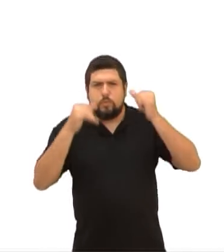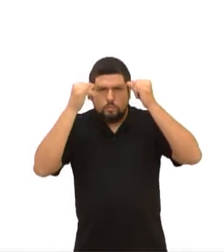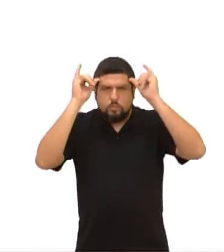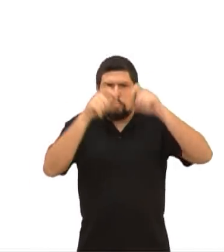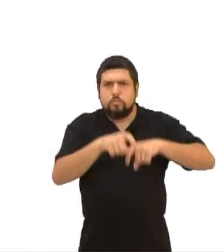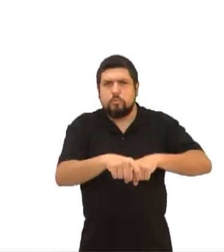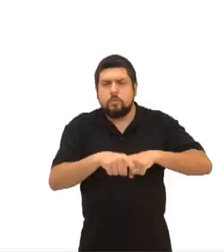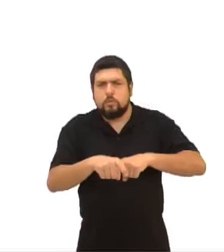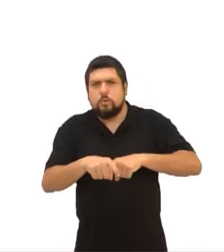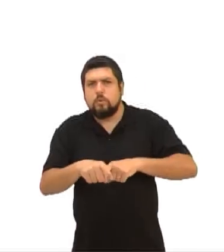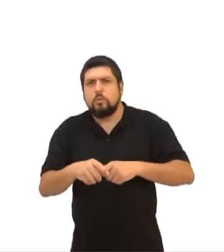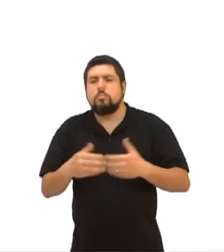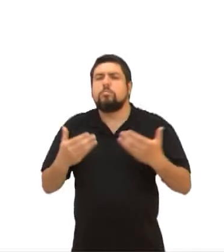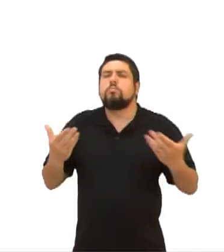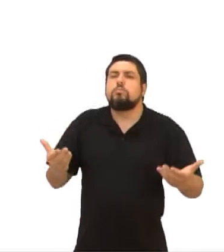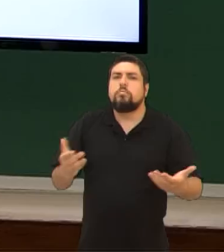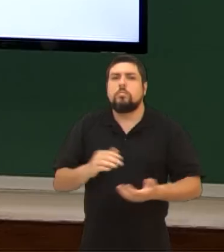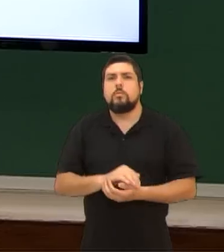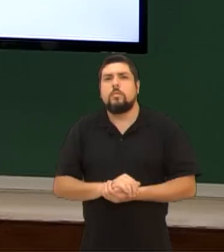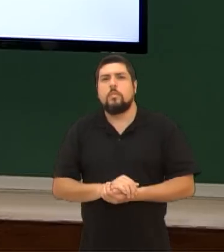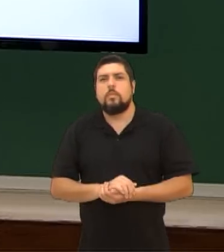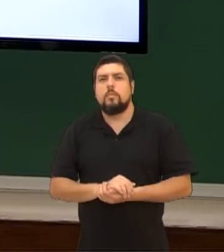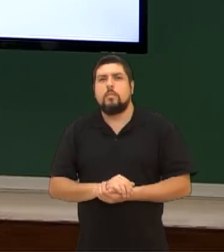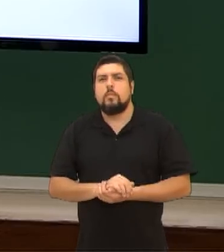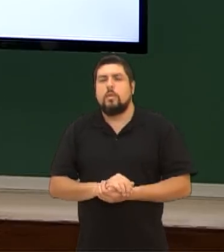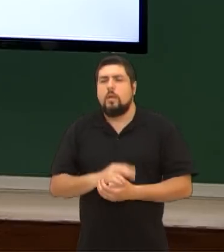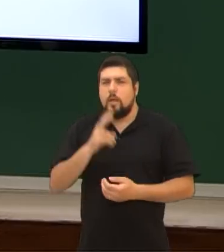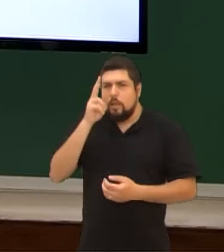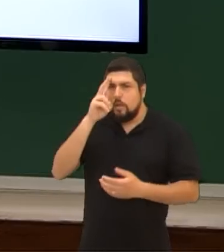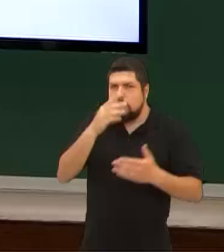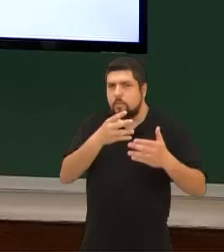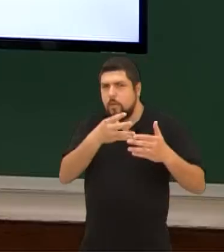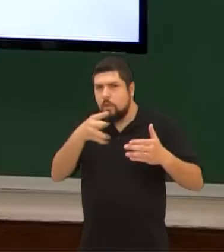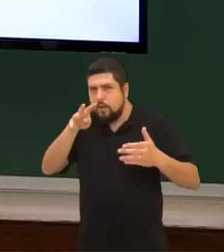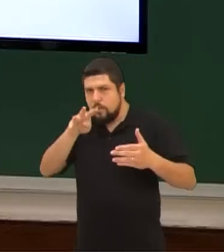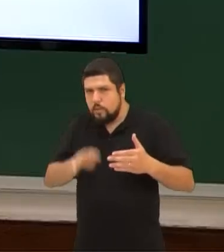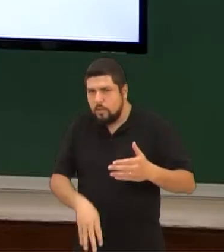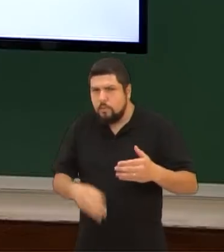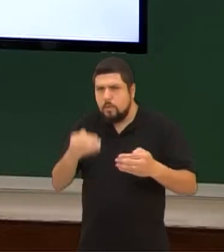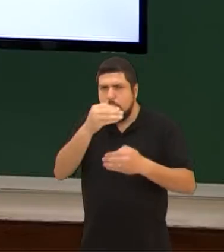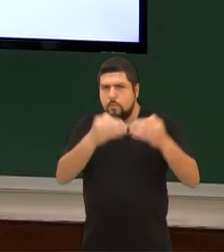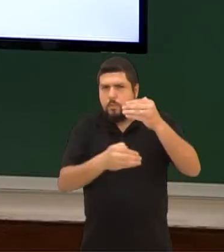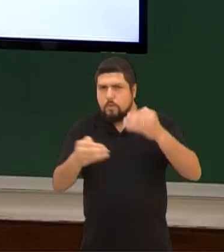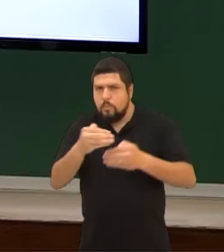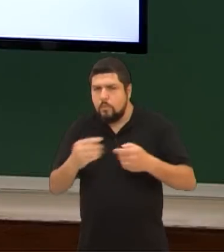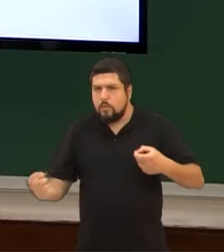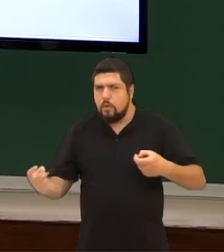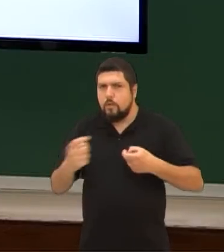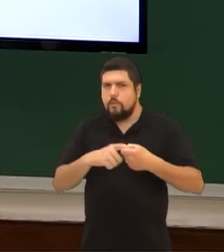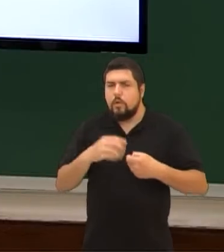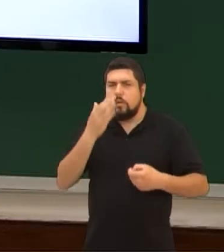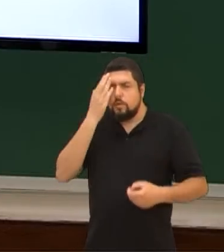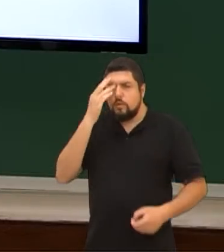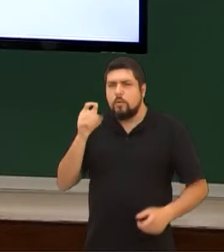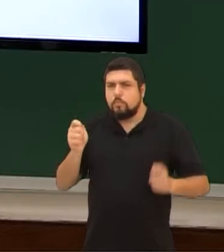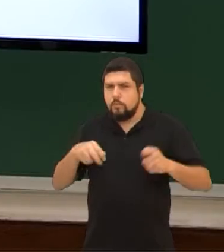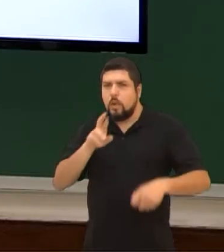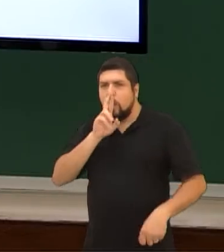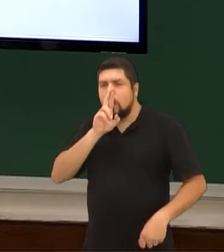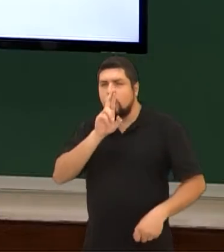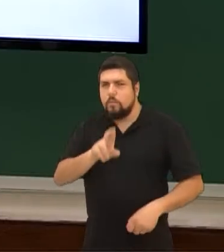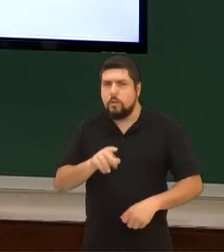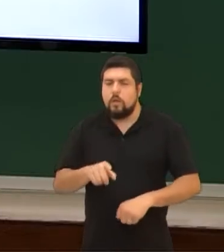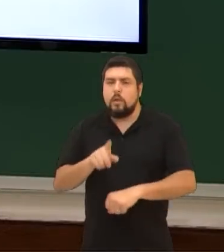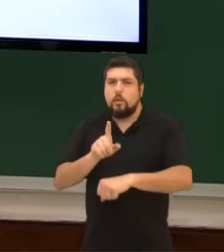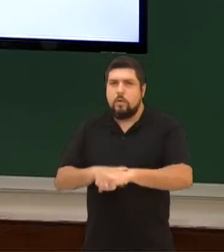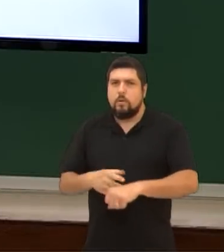e o ouro? Vamos lá? Deem uma olhadinha na nossa tabela, lembrem da nossa tabela e eu tenho certeza que vocês conseguem responder essa questão.